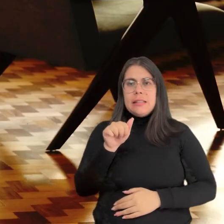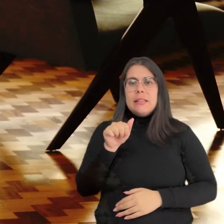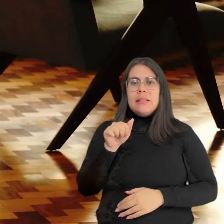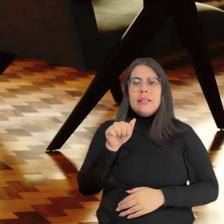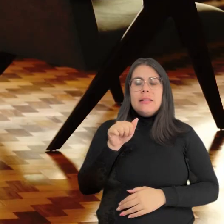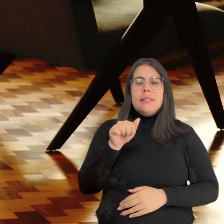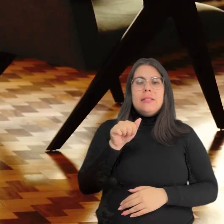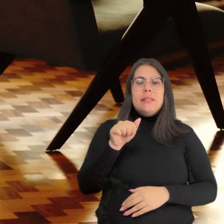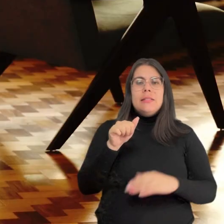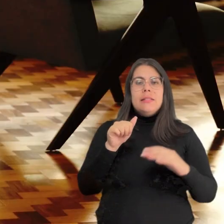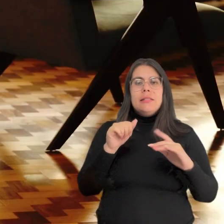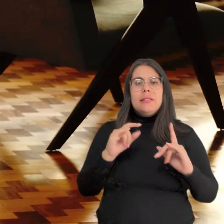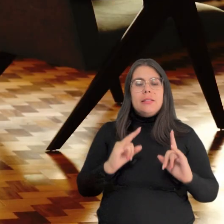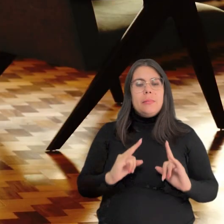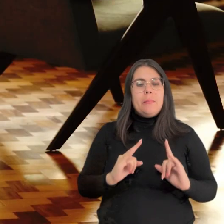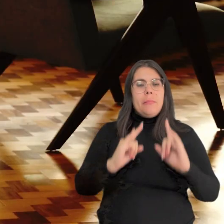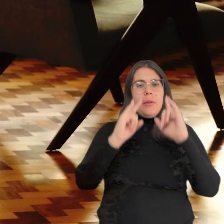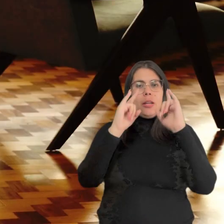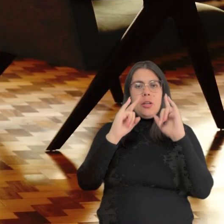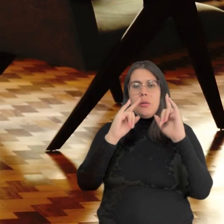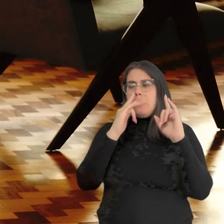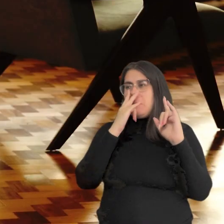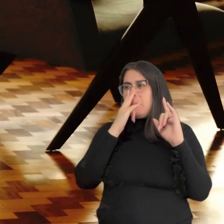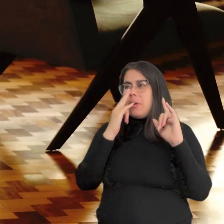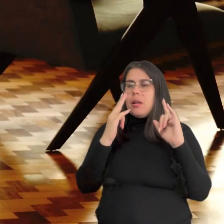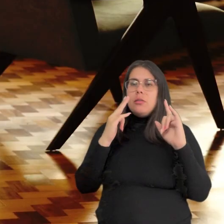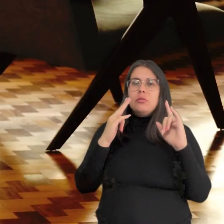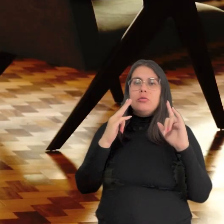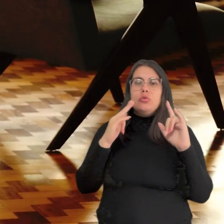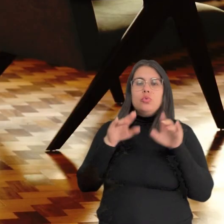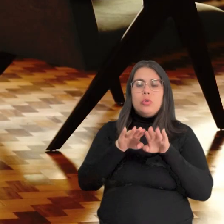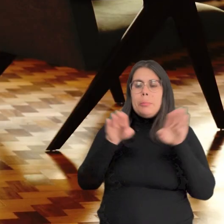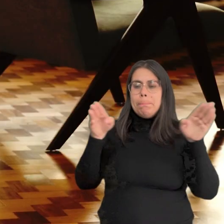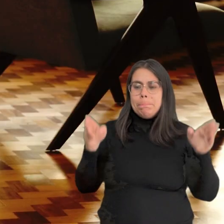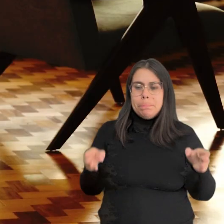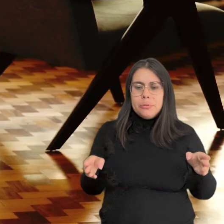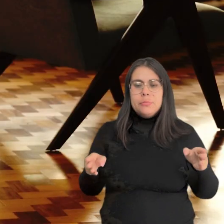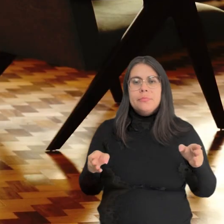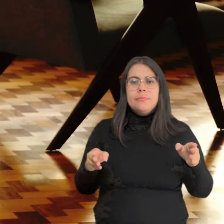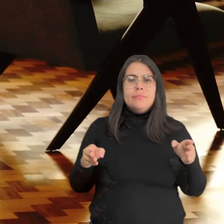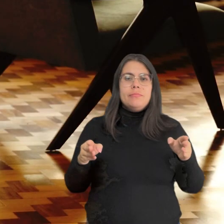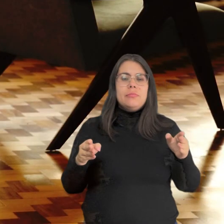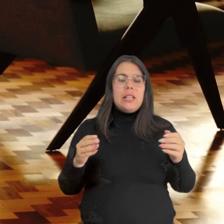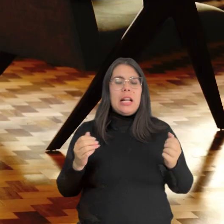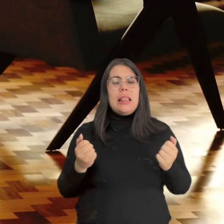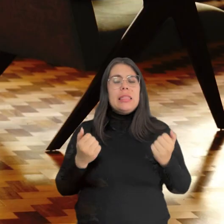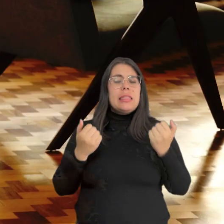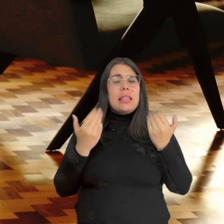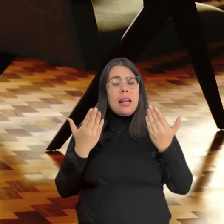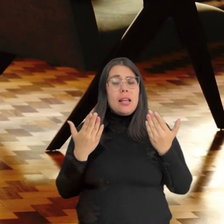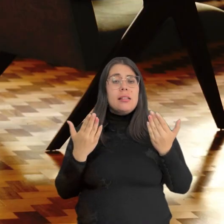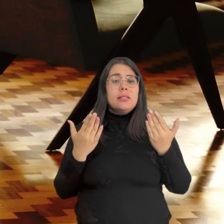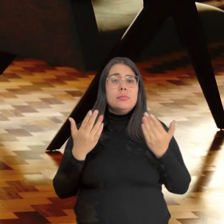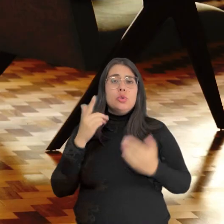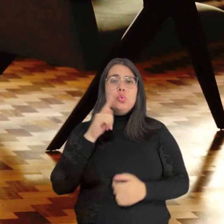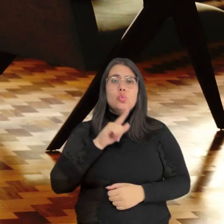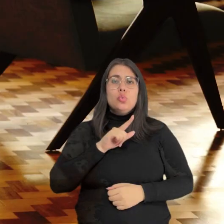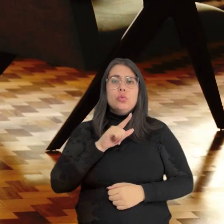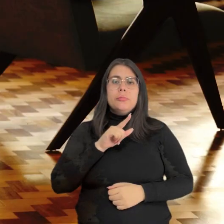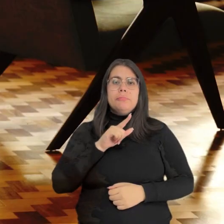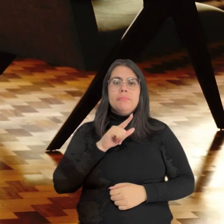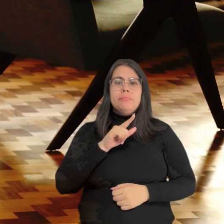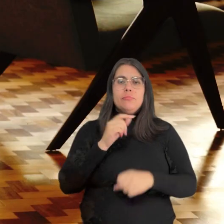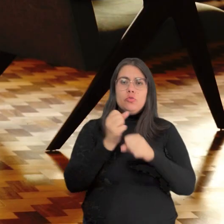um galpão grandão que nós fizemos lá atrás para construir. A Luciana acompanhou muito a